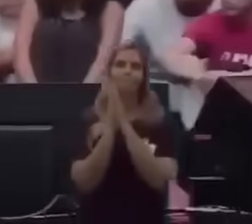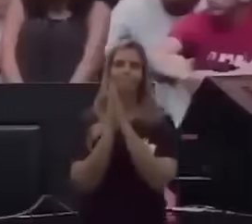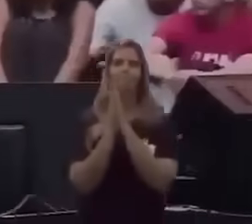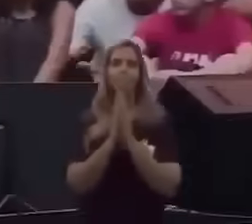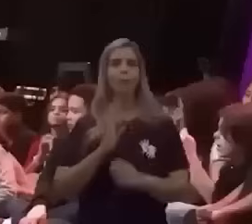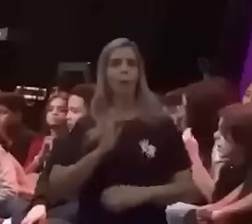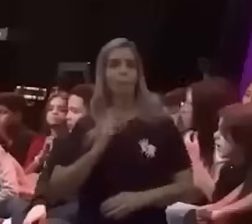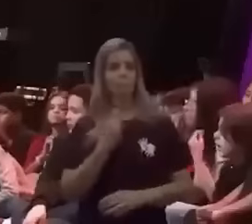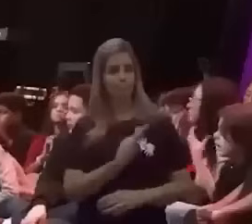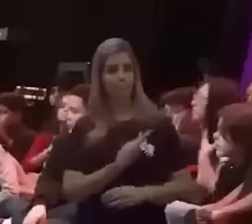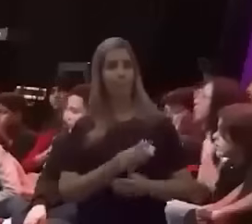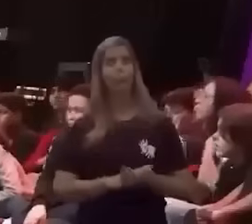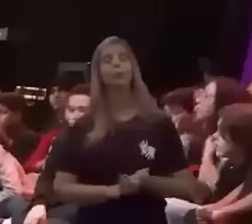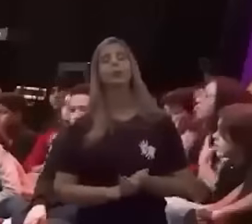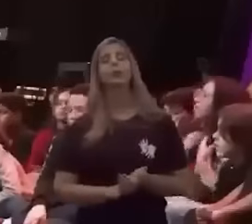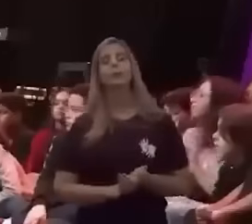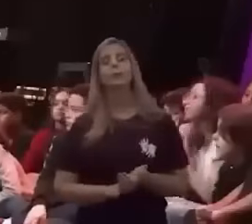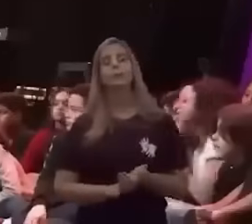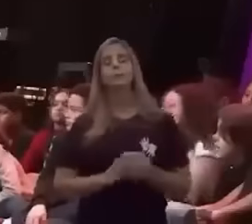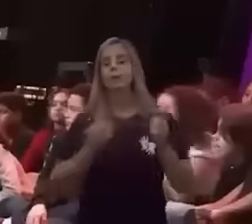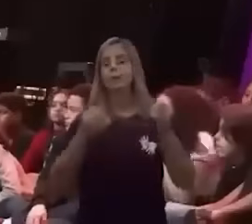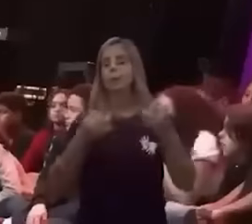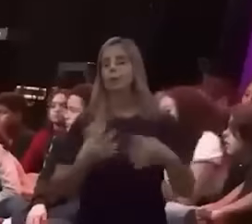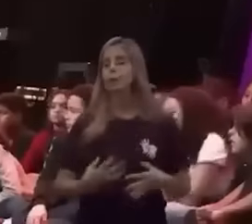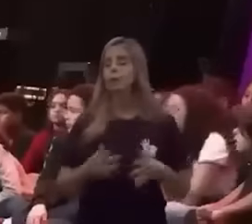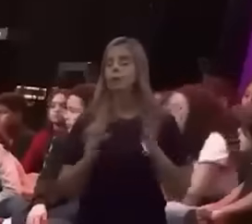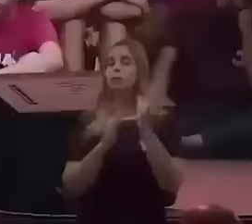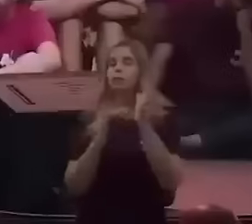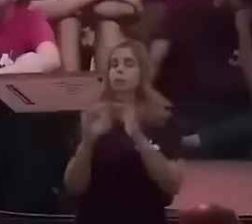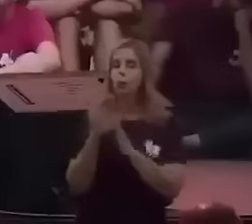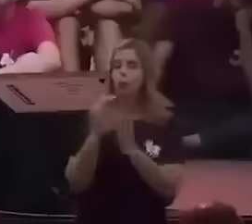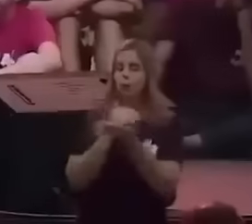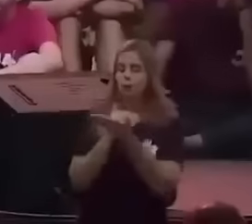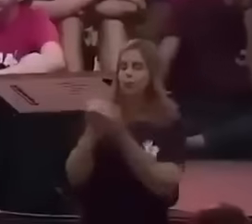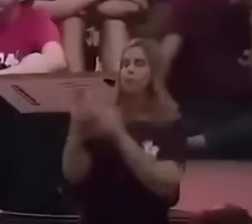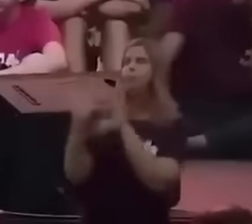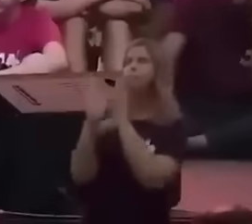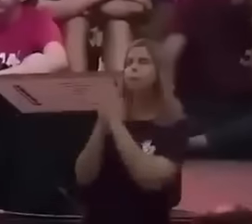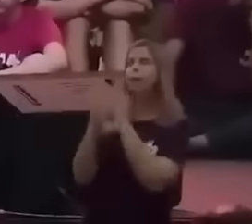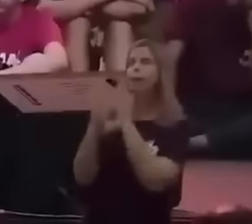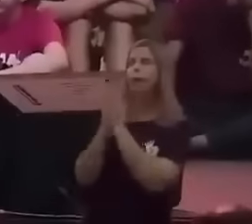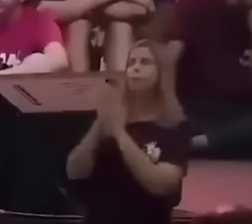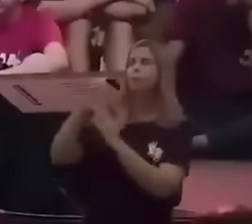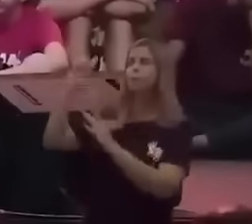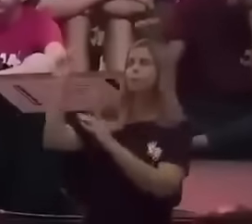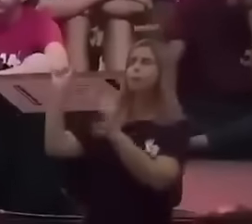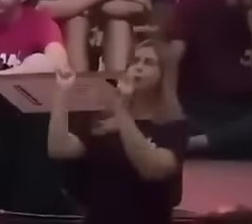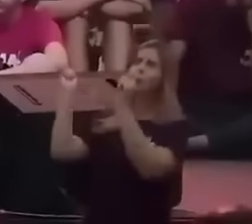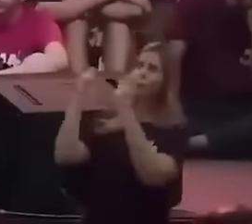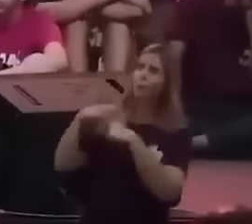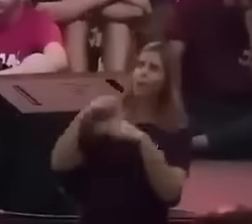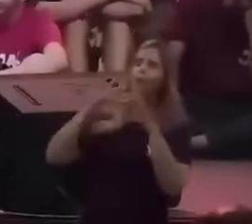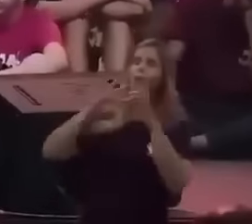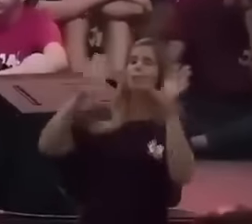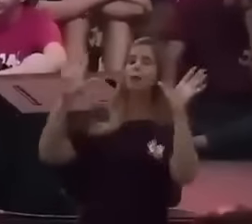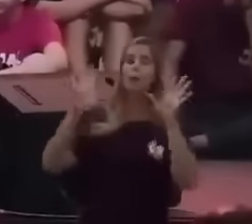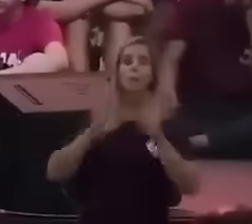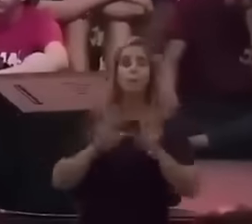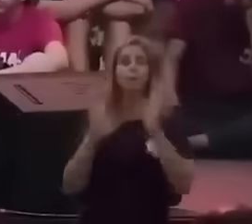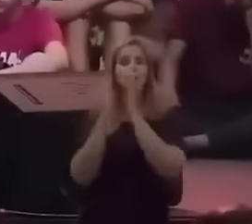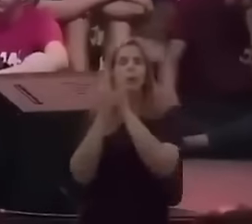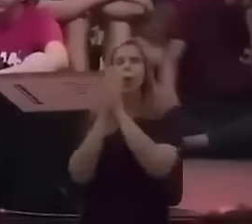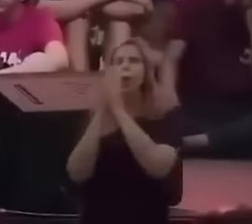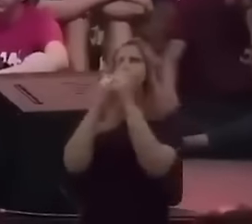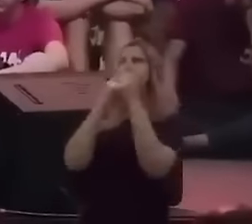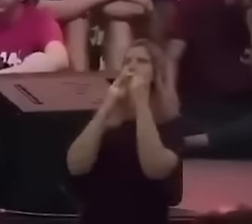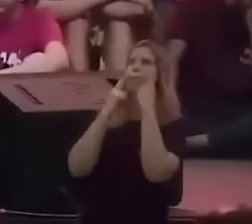5:7 que ele oferece forte clamor e lágrimas àquele que poderia libertá-lo da morte, e ele ora e ele chora, e ele ora e ele chora, e ele ora e